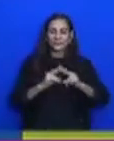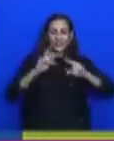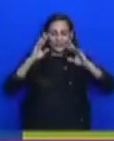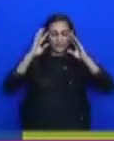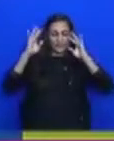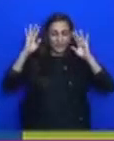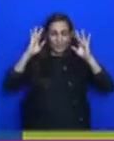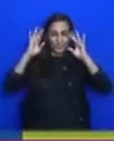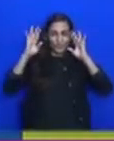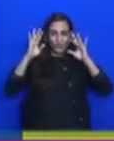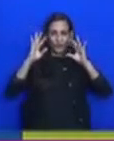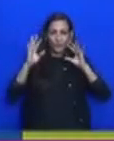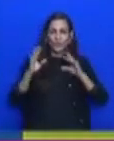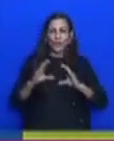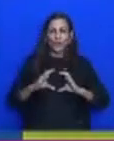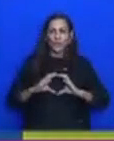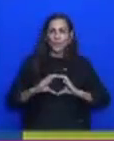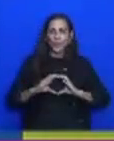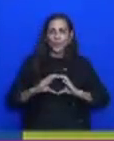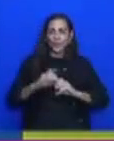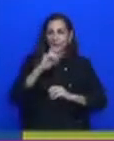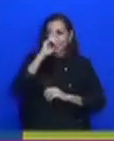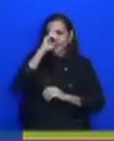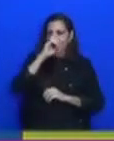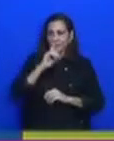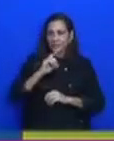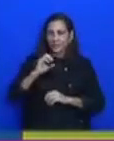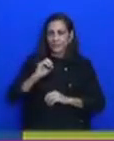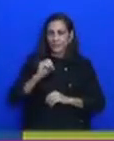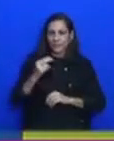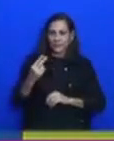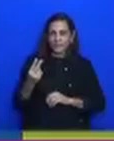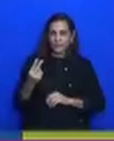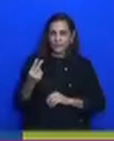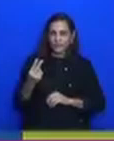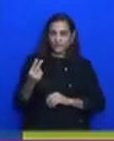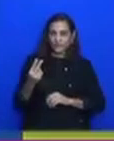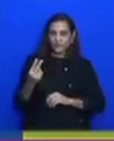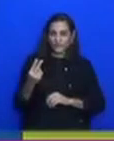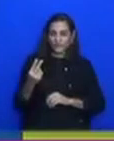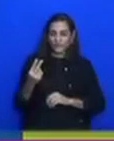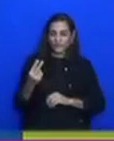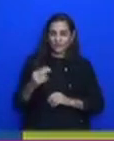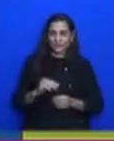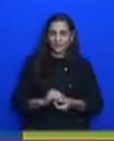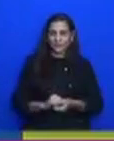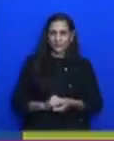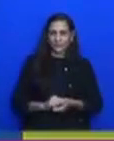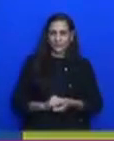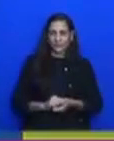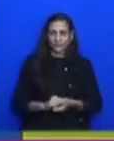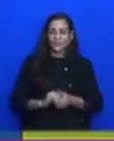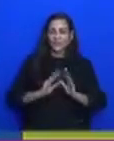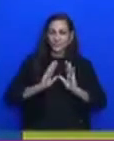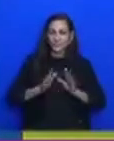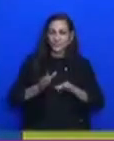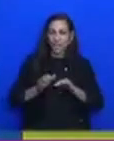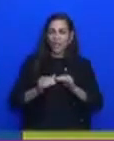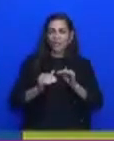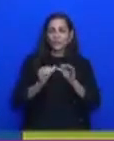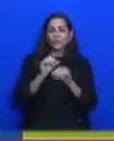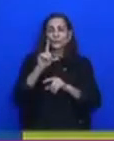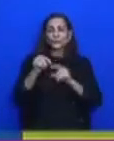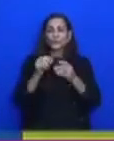pensou? Bola amarela, 02. Amarela, 02. Já realizamos